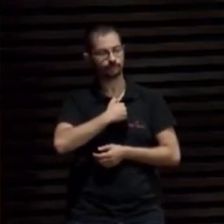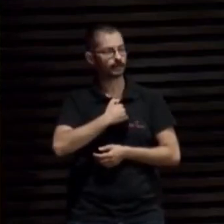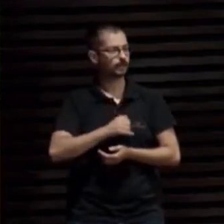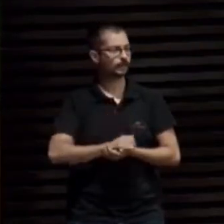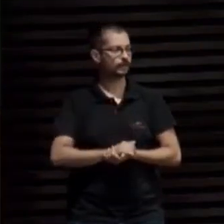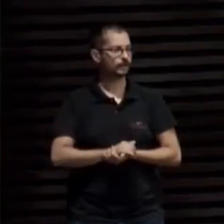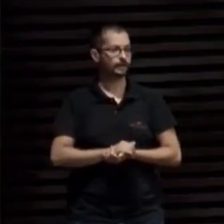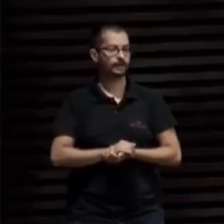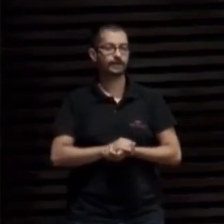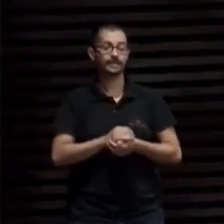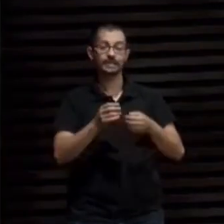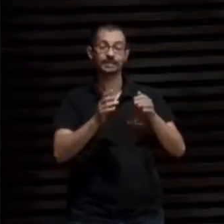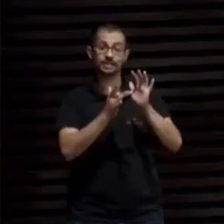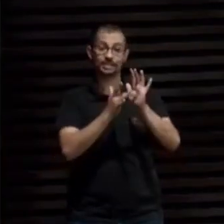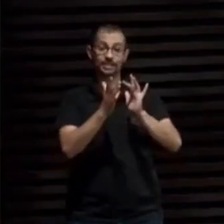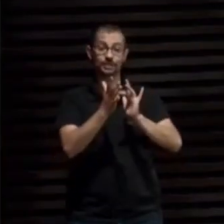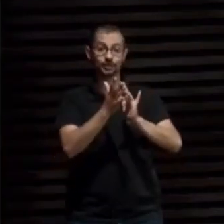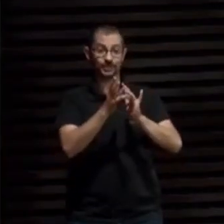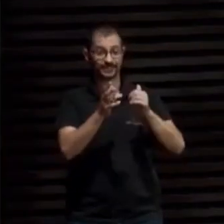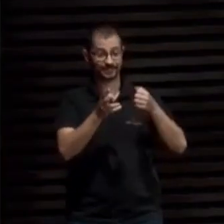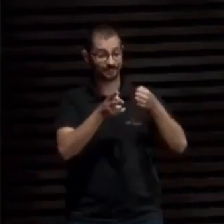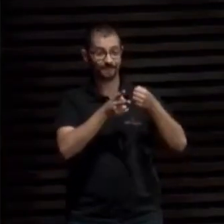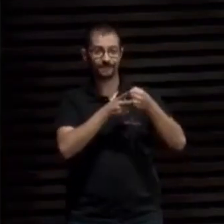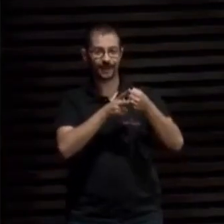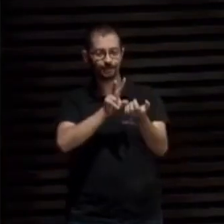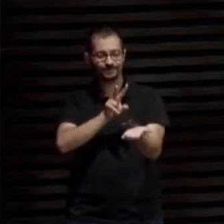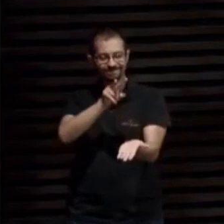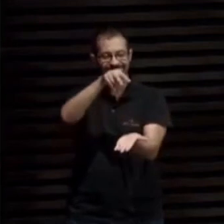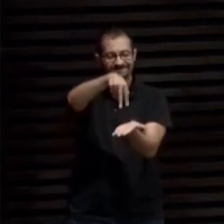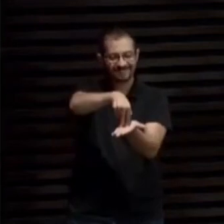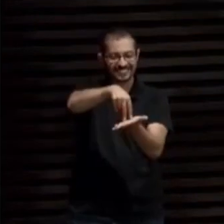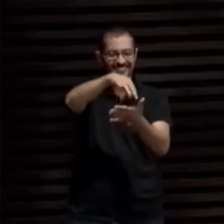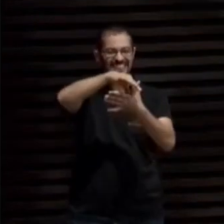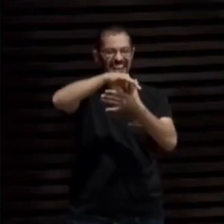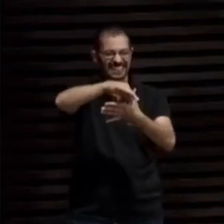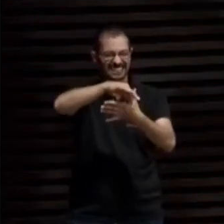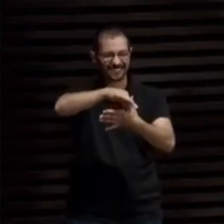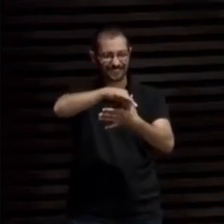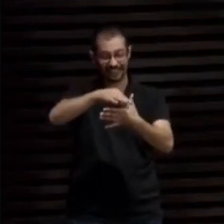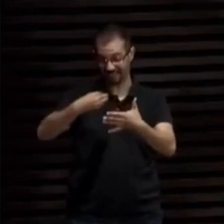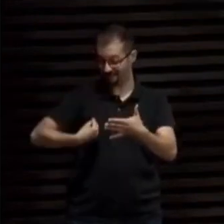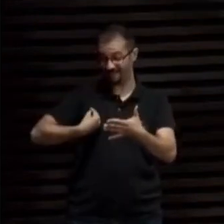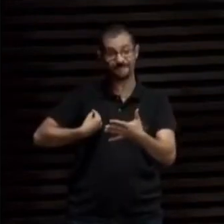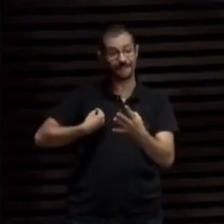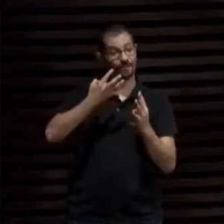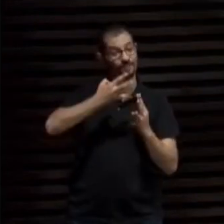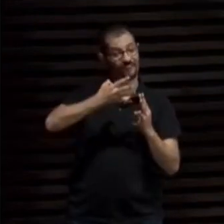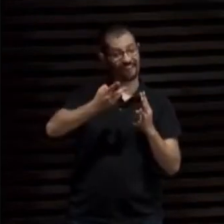E o Verbo se fez carne e habitou entre nós, cheio de graça e de verdade. E vimos a sua